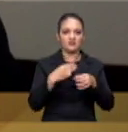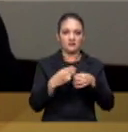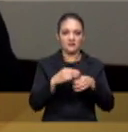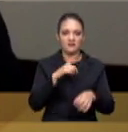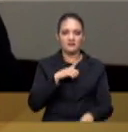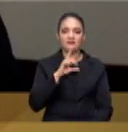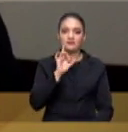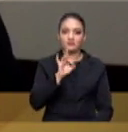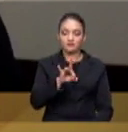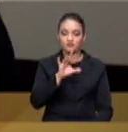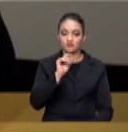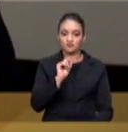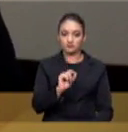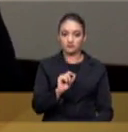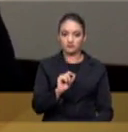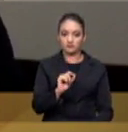municípios